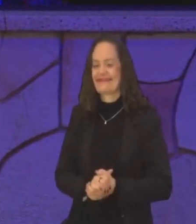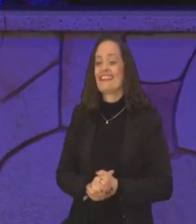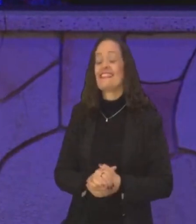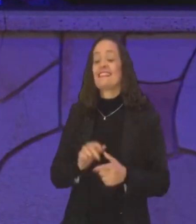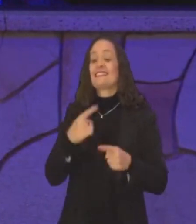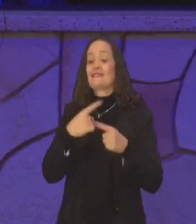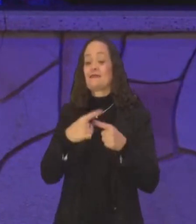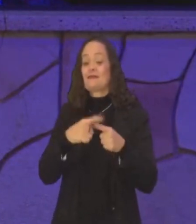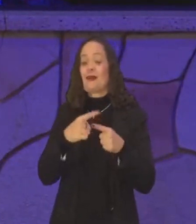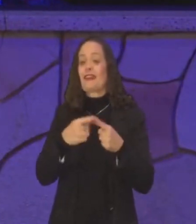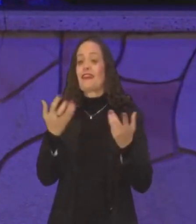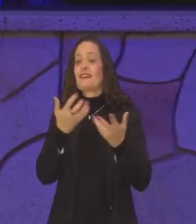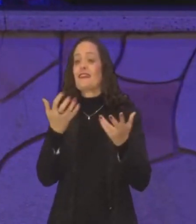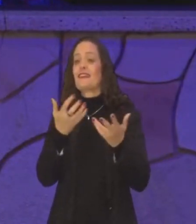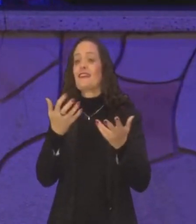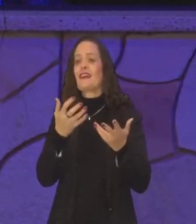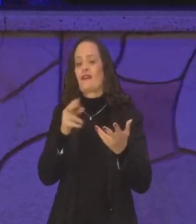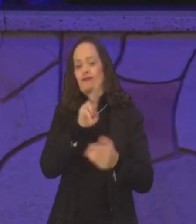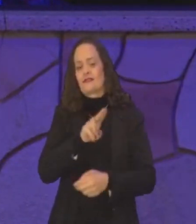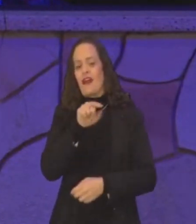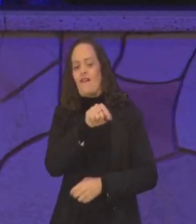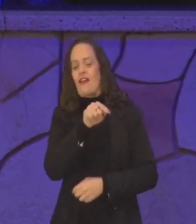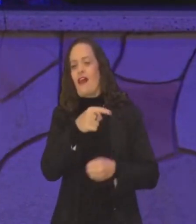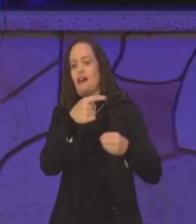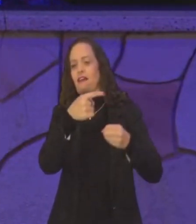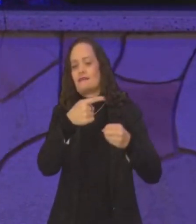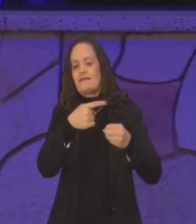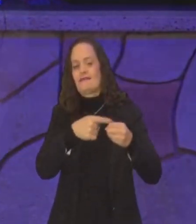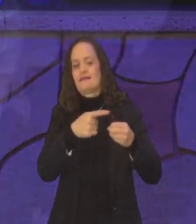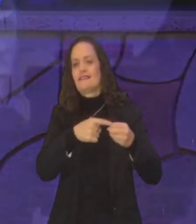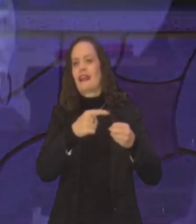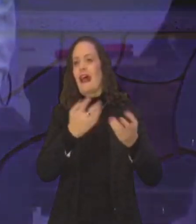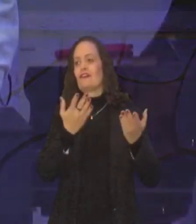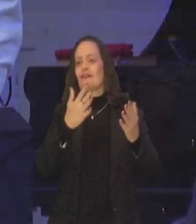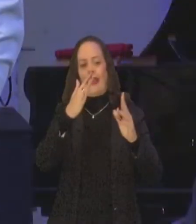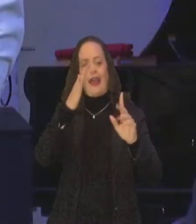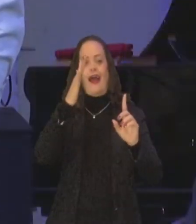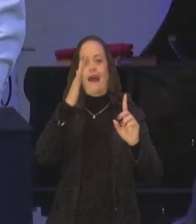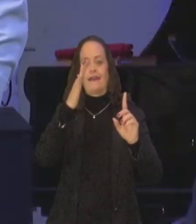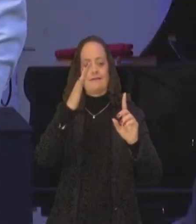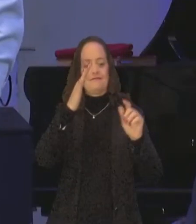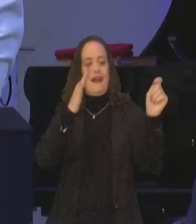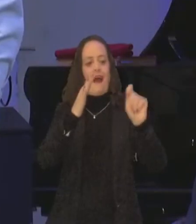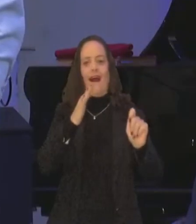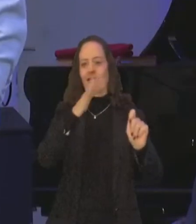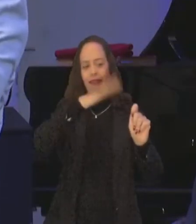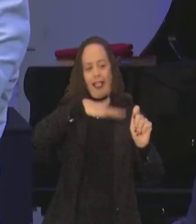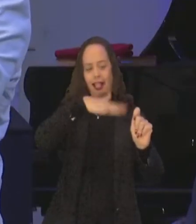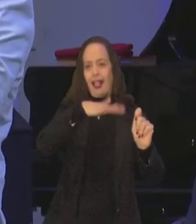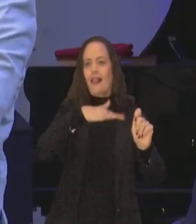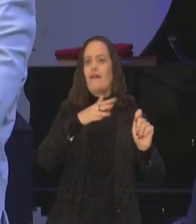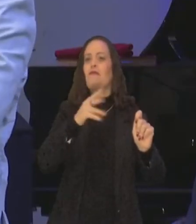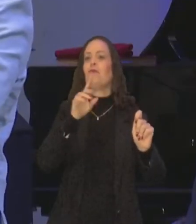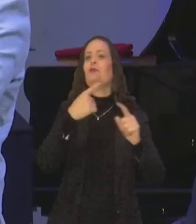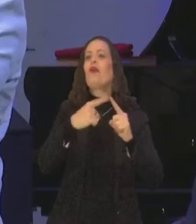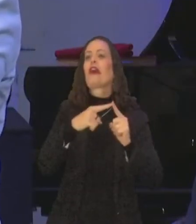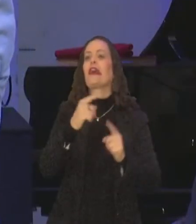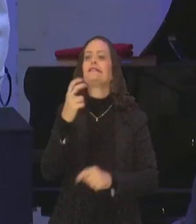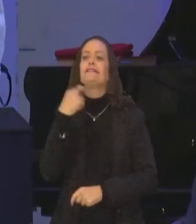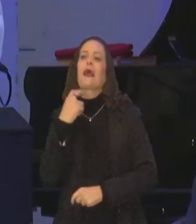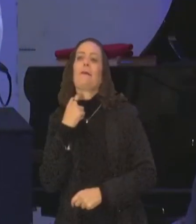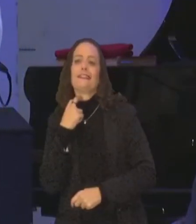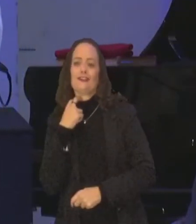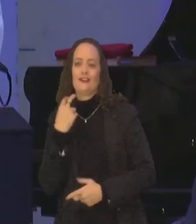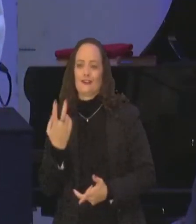à mesma divindade mitológica, que era o deus da medicina, simbolizado por uma serpente. Eu falarei daqui a pouco